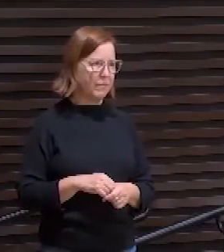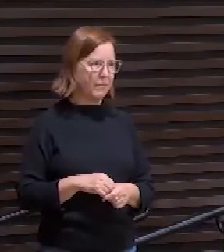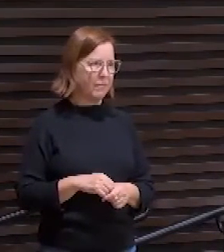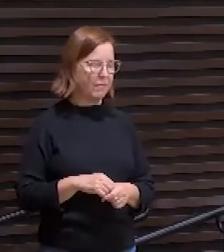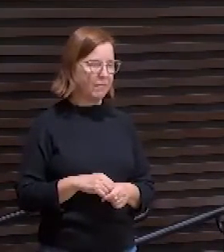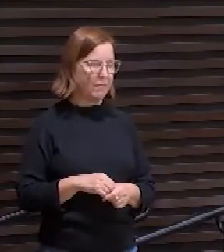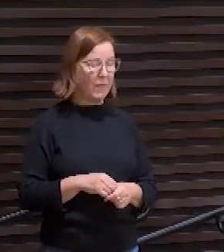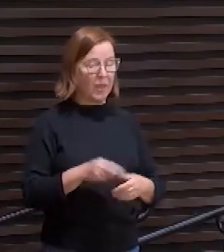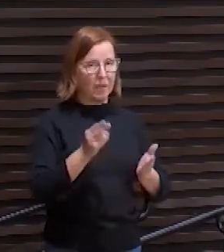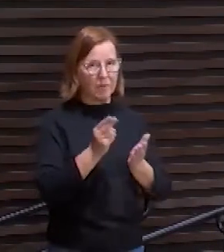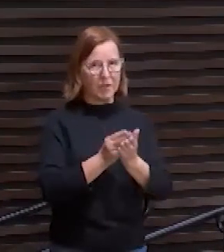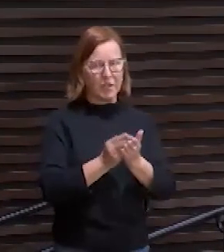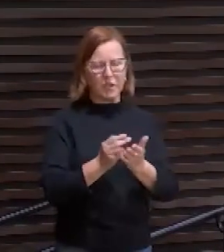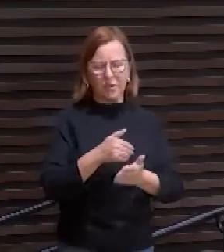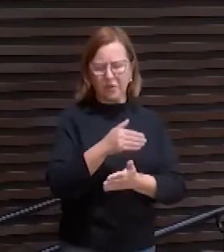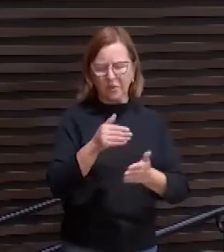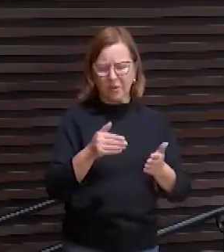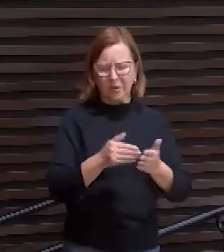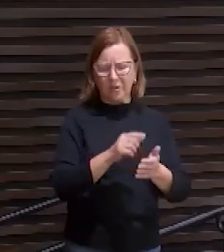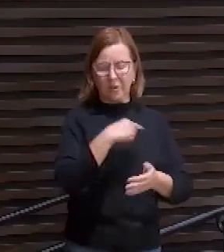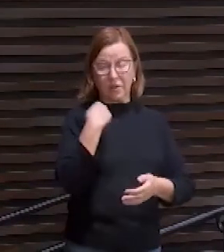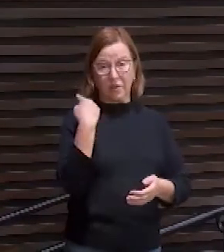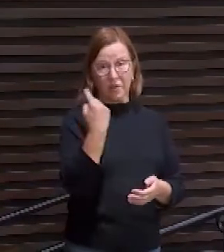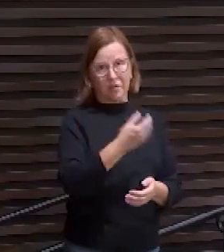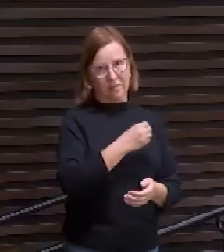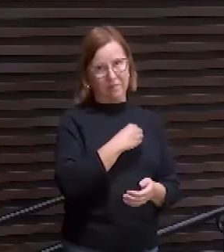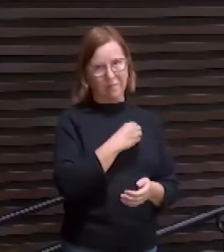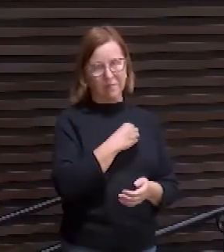Apesar de toda a nossa iniquidade,